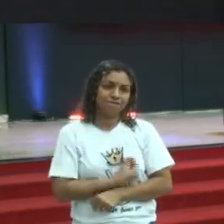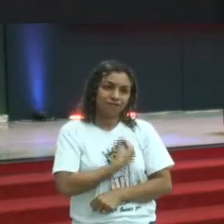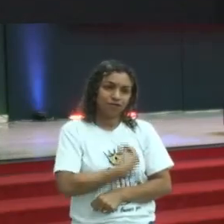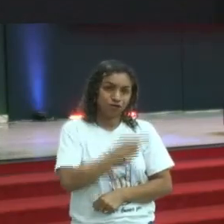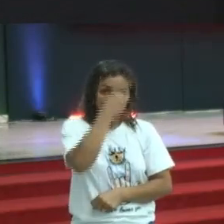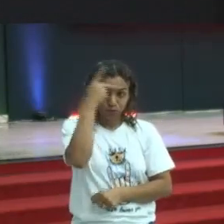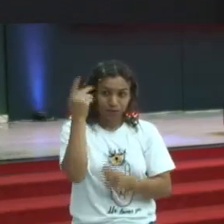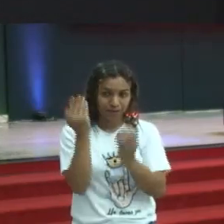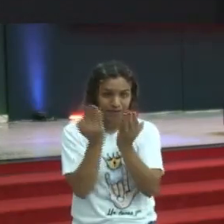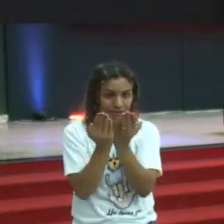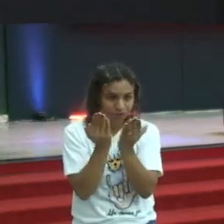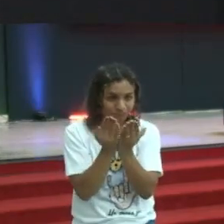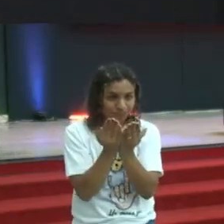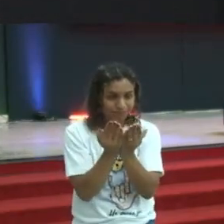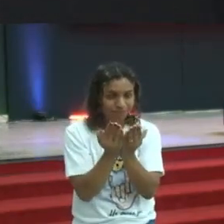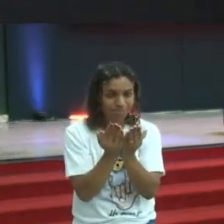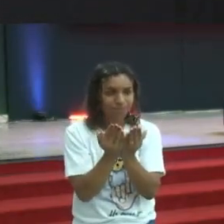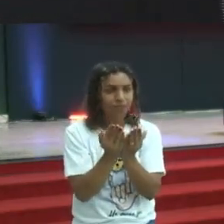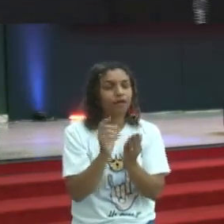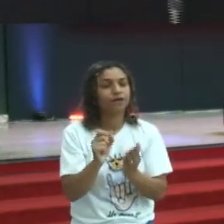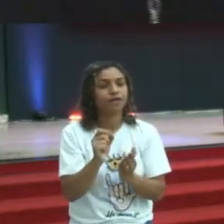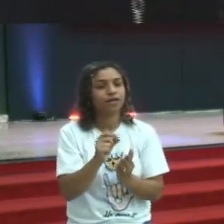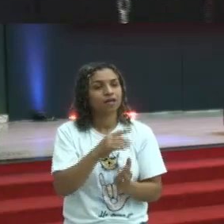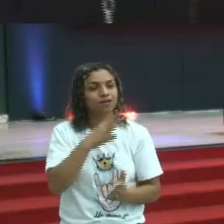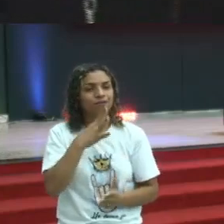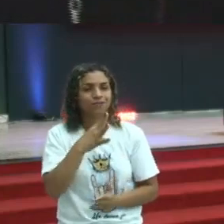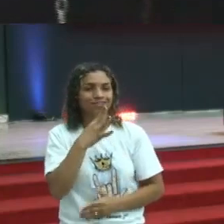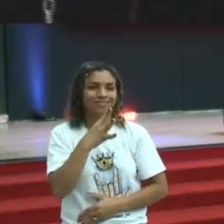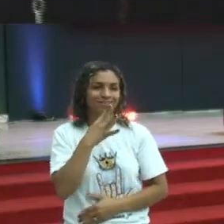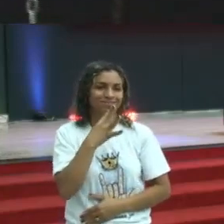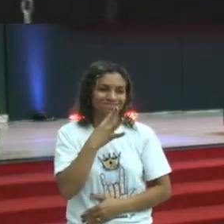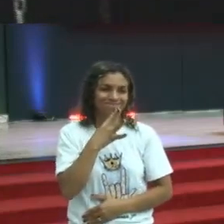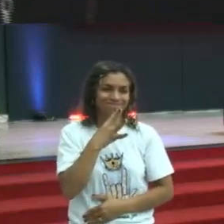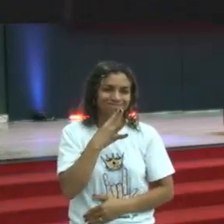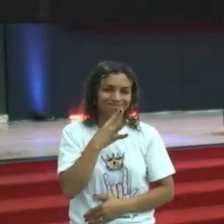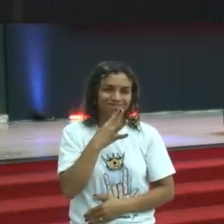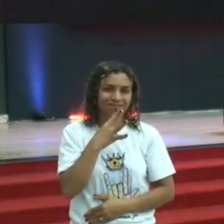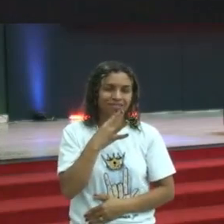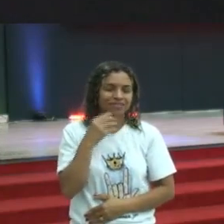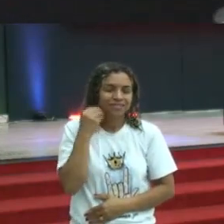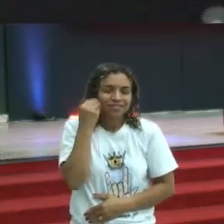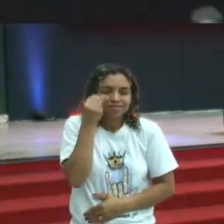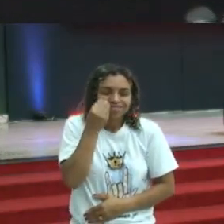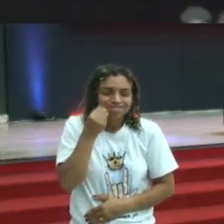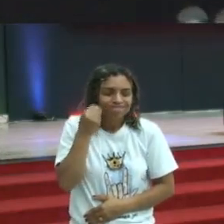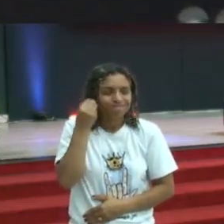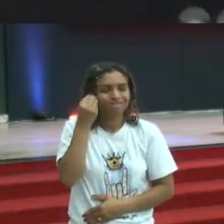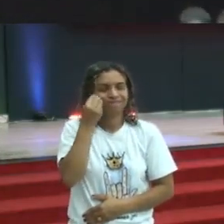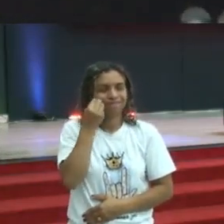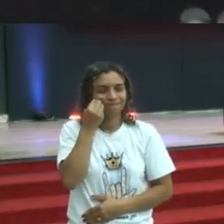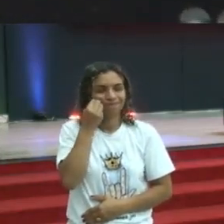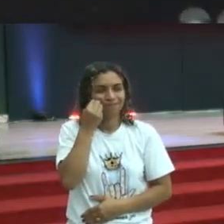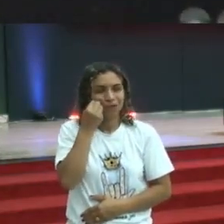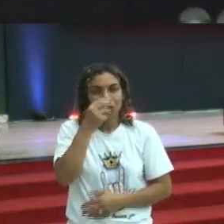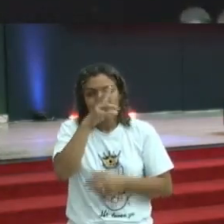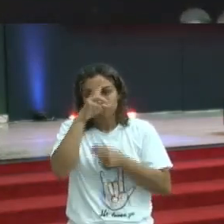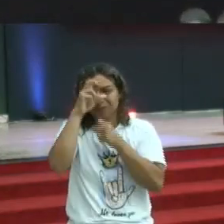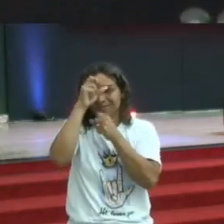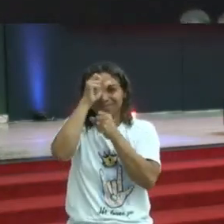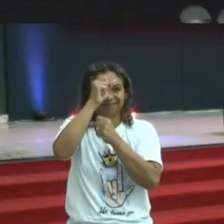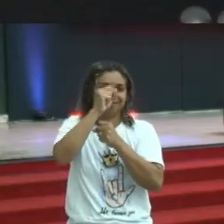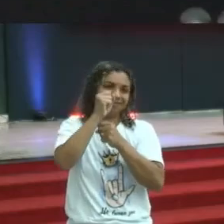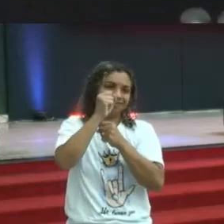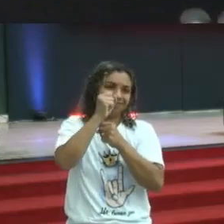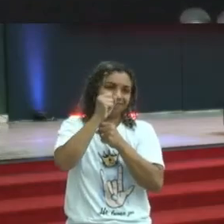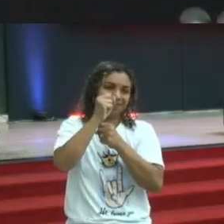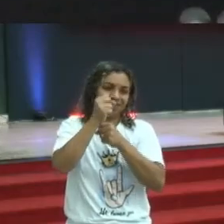crente é conhecer e experimentar o poder